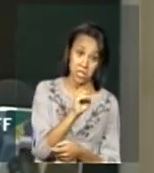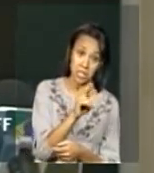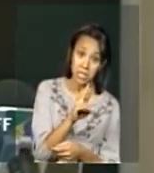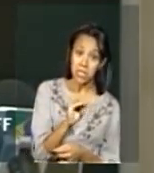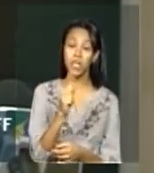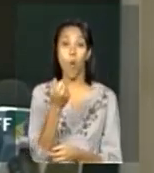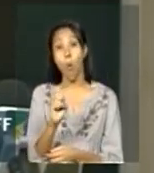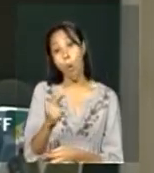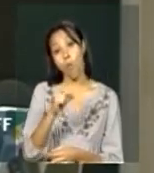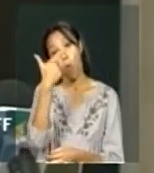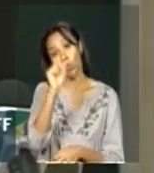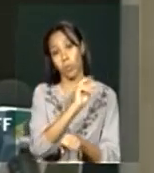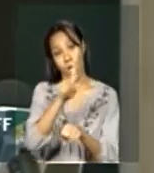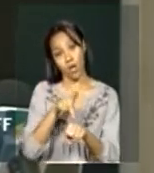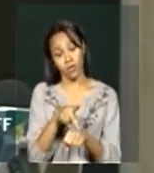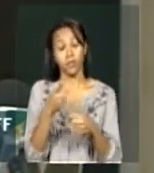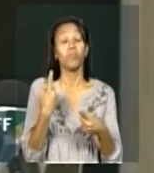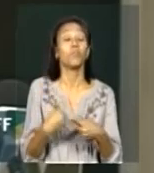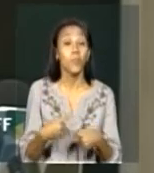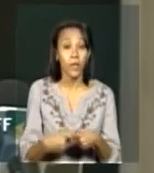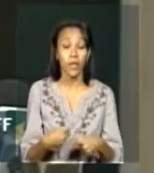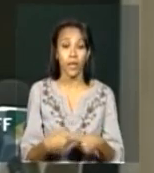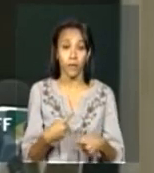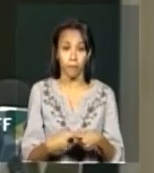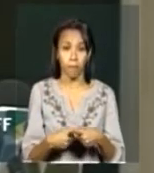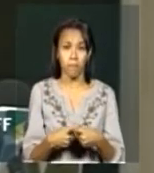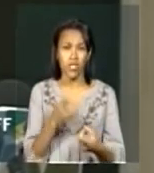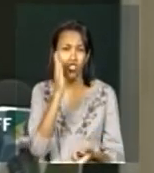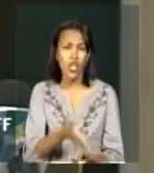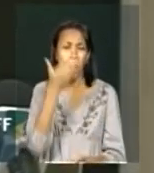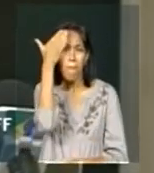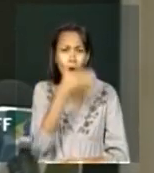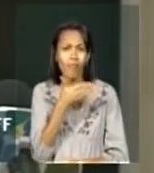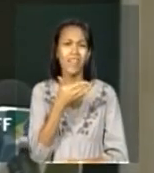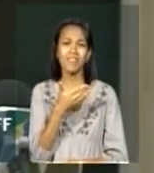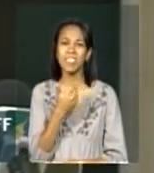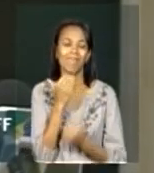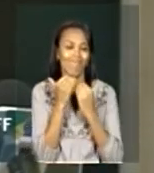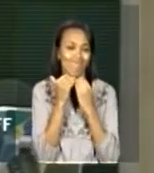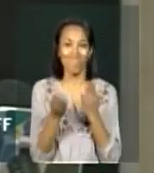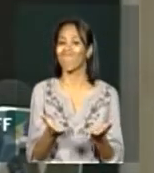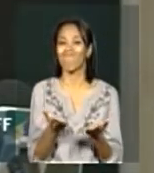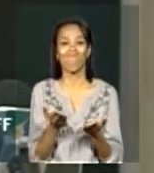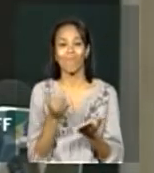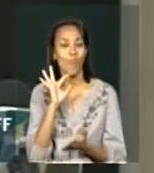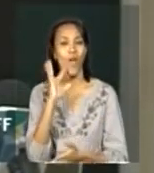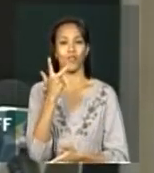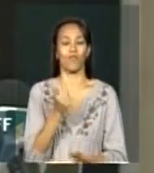em qualquer outro país, porque tá está provado que não dá certo.